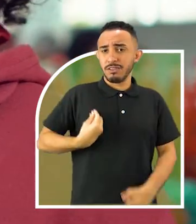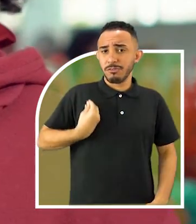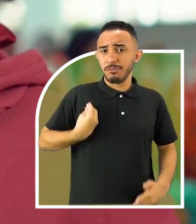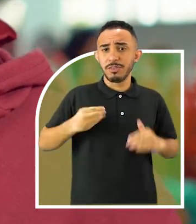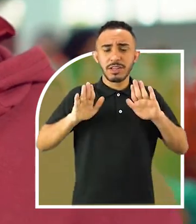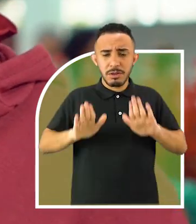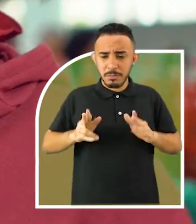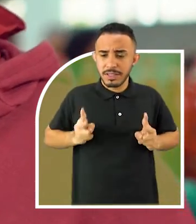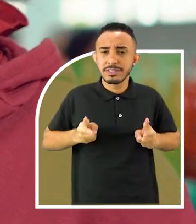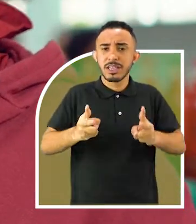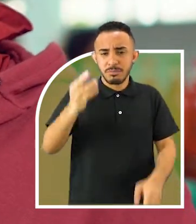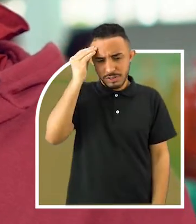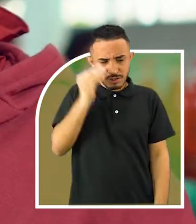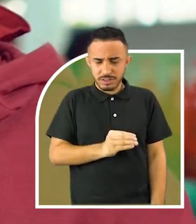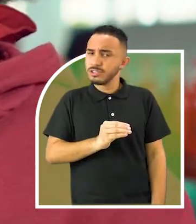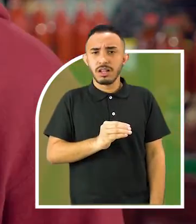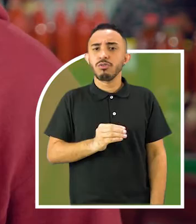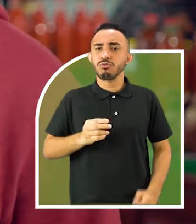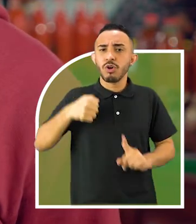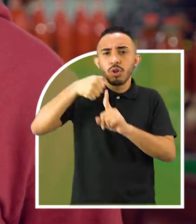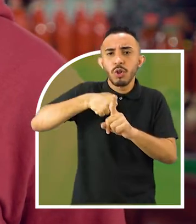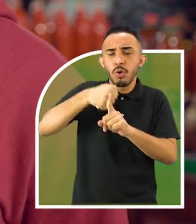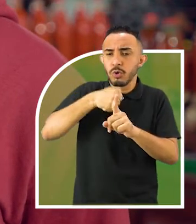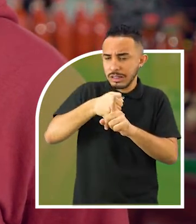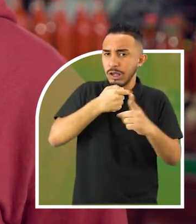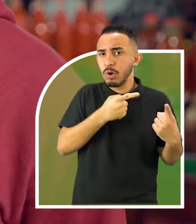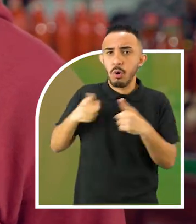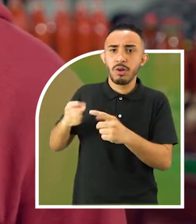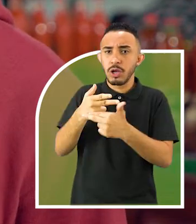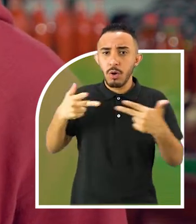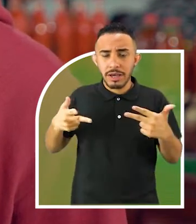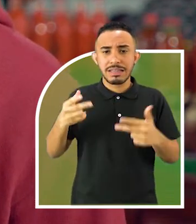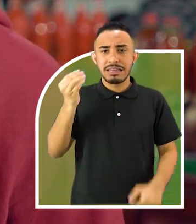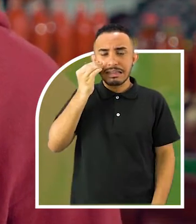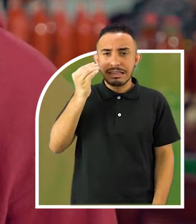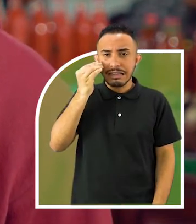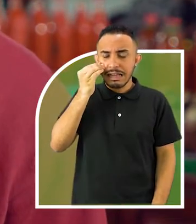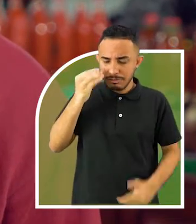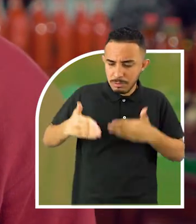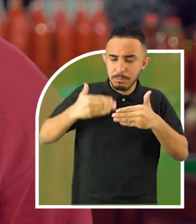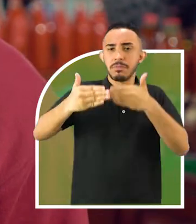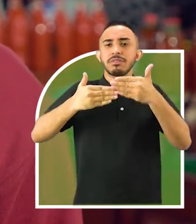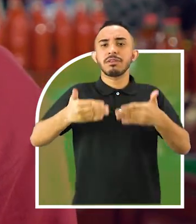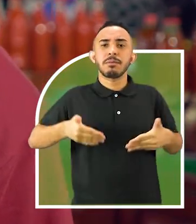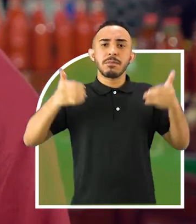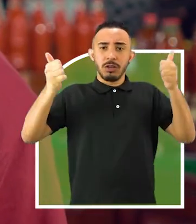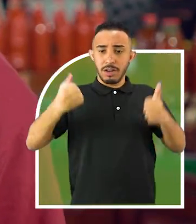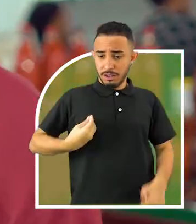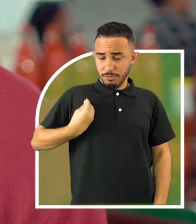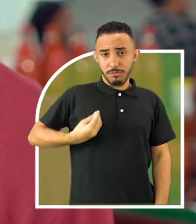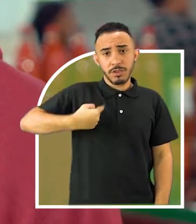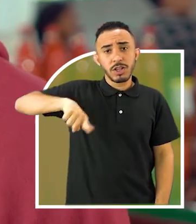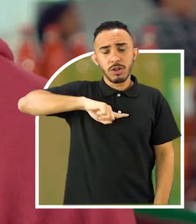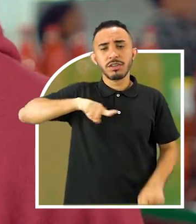mas a gente sempre não desiste, a gente luta contra tudo isso e busca sempre estar melhorando cada vez mais, não só a nossa